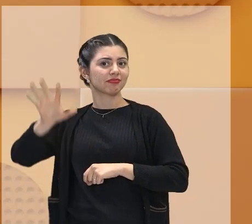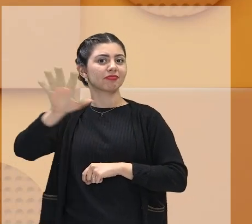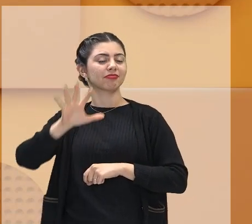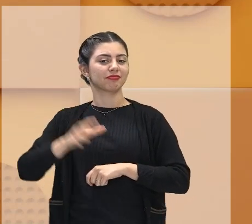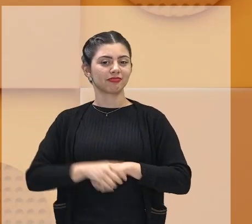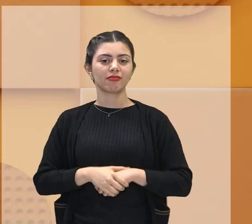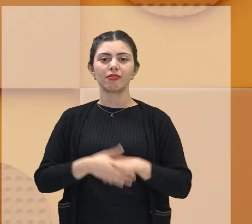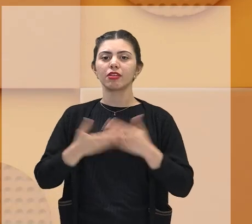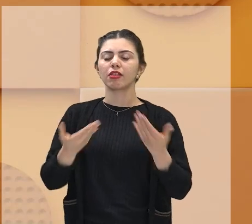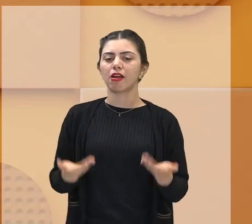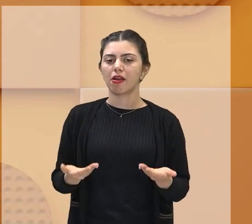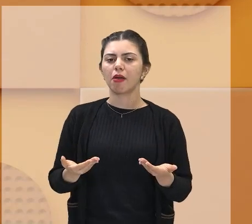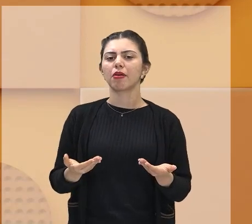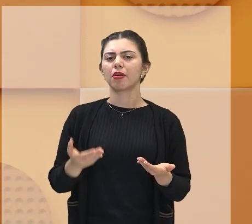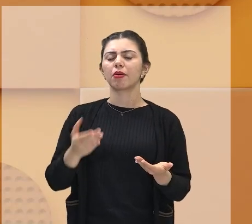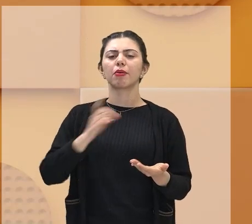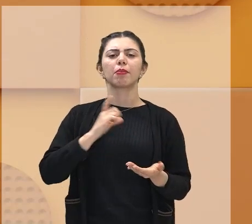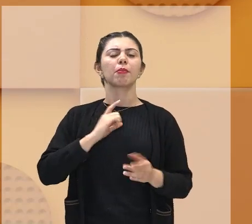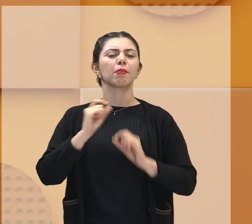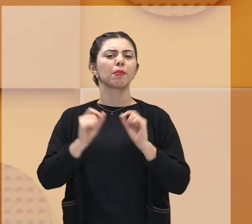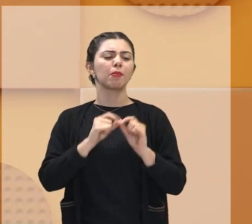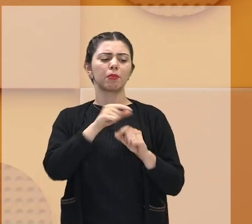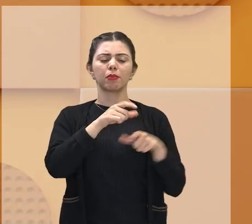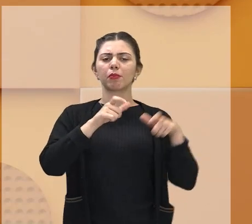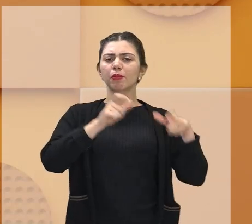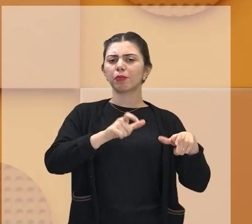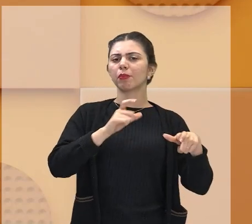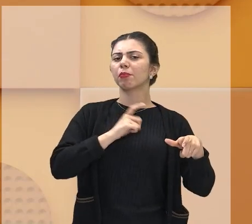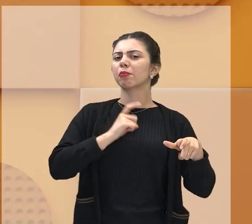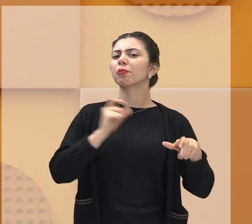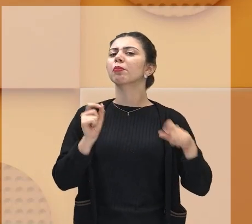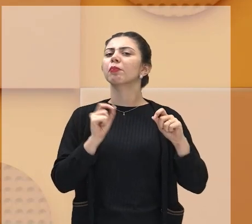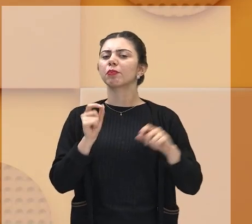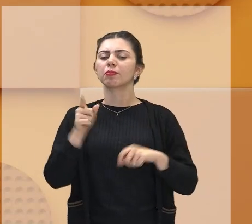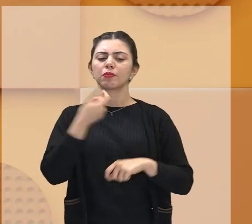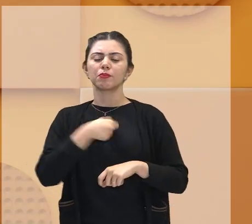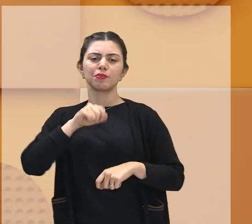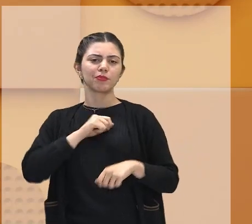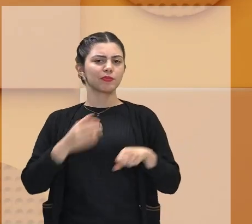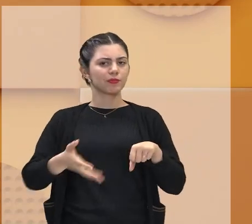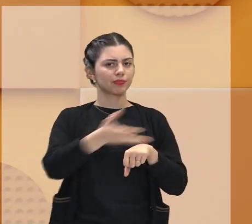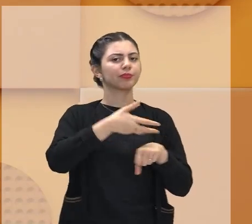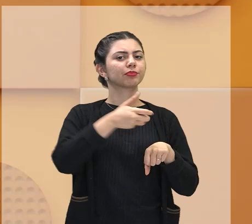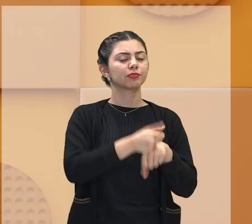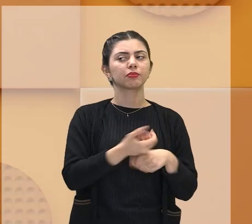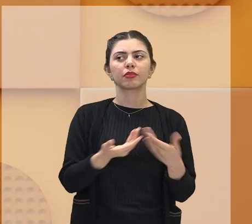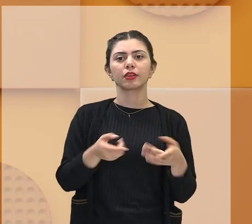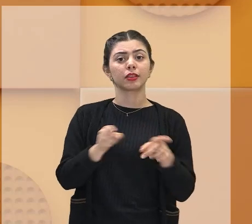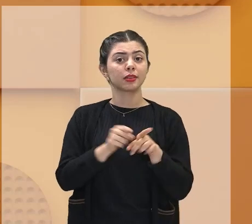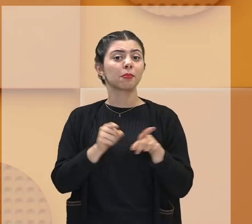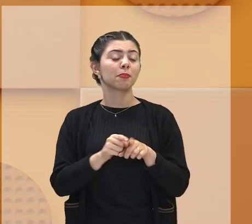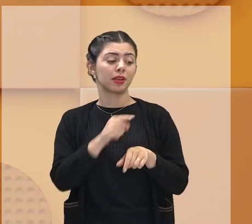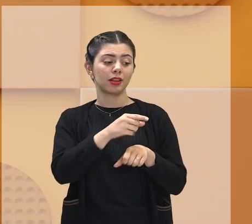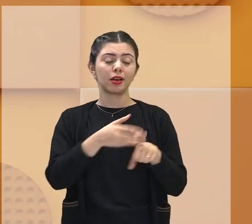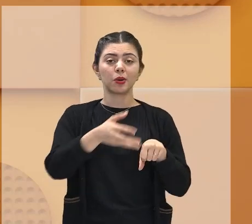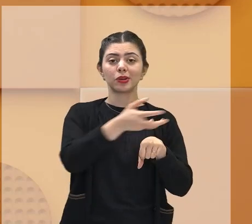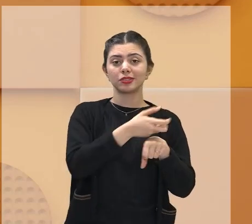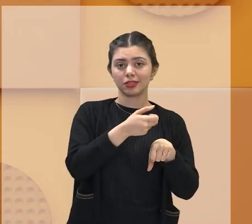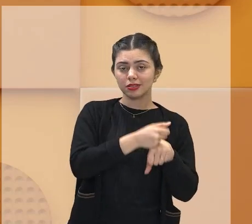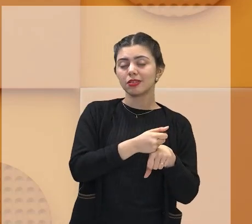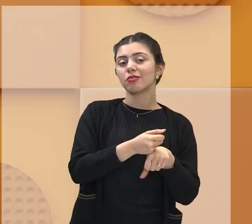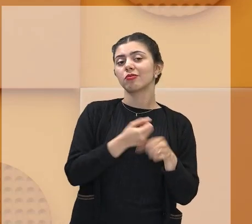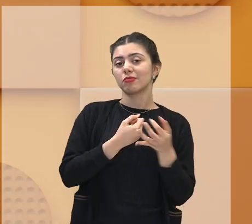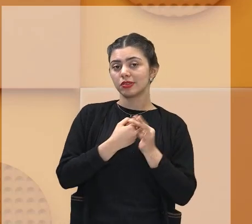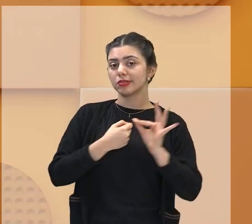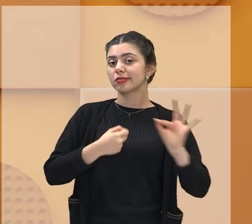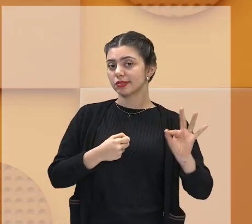ser palco de uma colonização espanhola, assim como francesa. Vai ser um